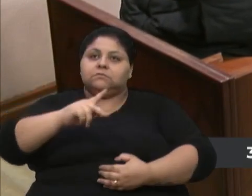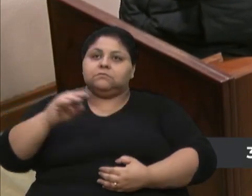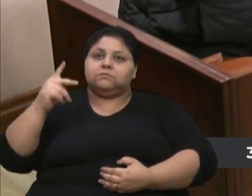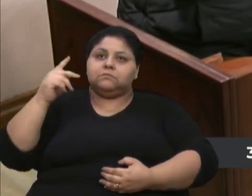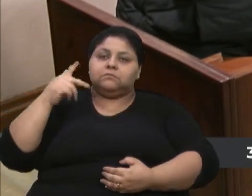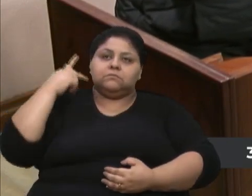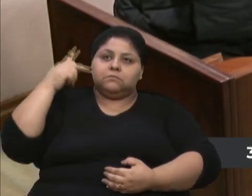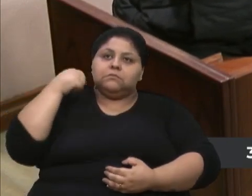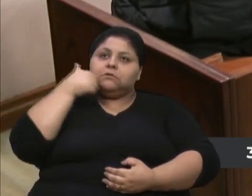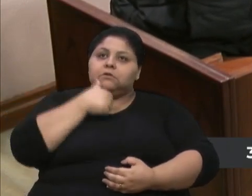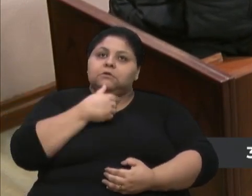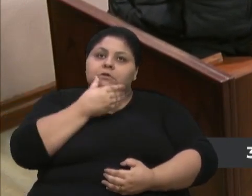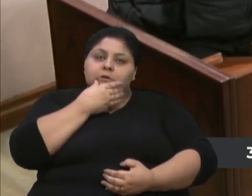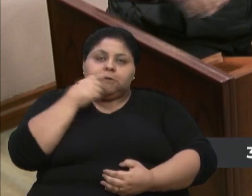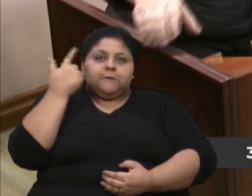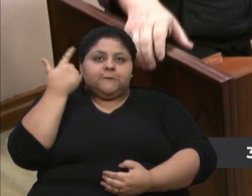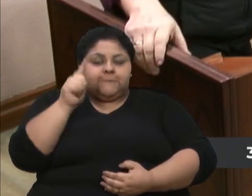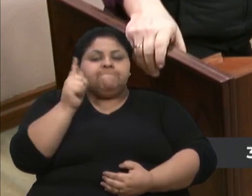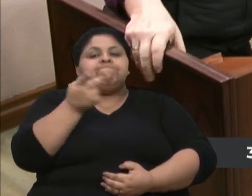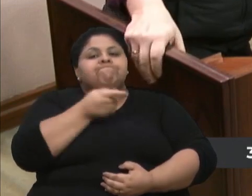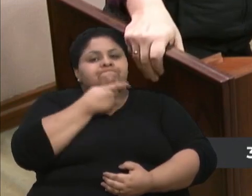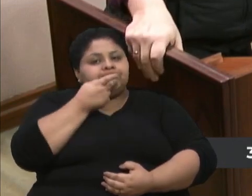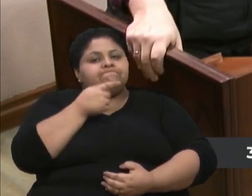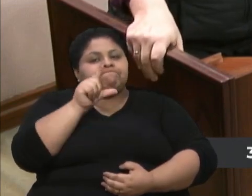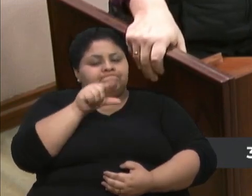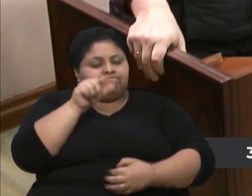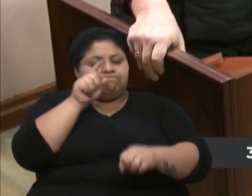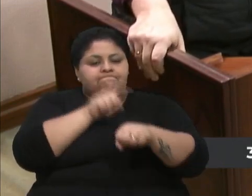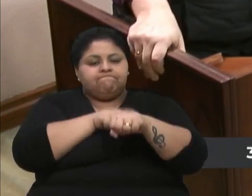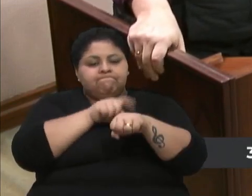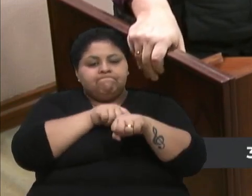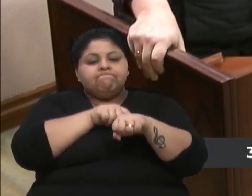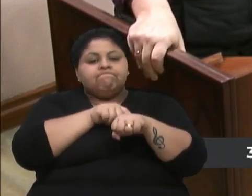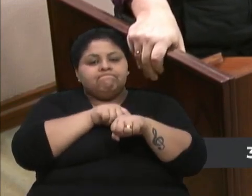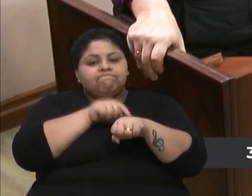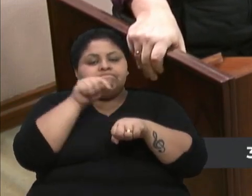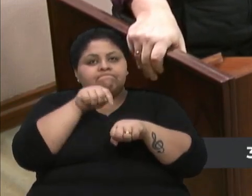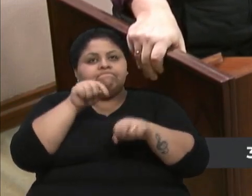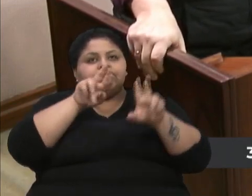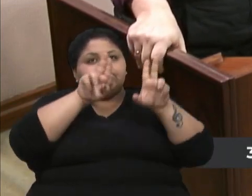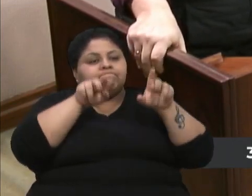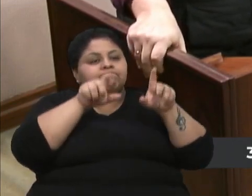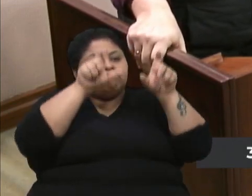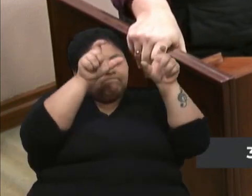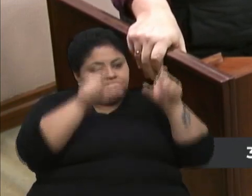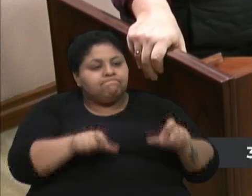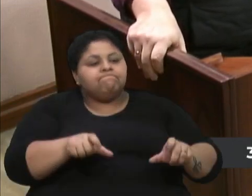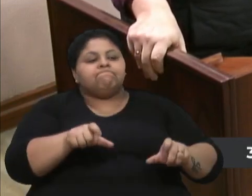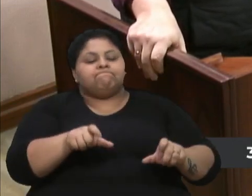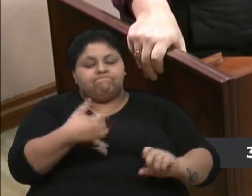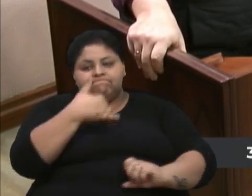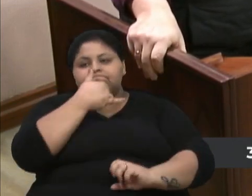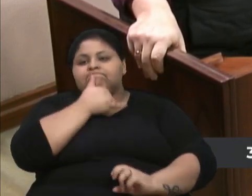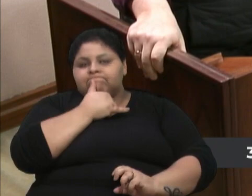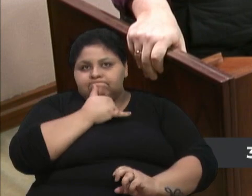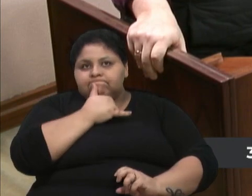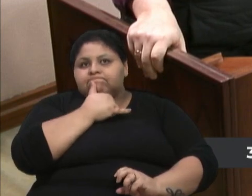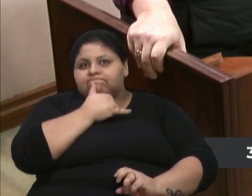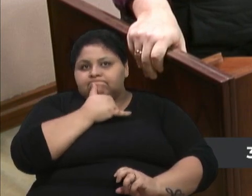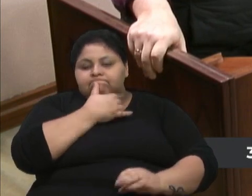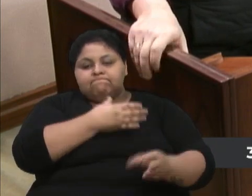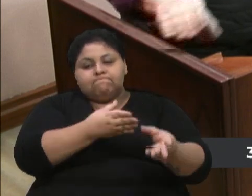ontem eu manifestei, mas não foi muito tempo aqui, sobre a questão das pessoas que, infelizmente, estão passando por